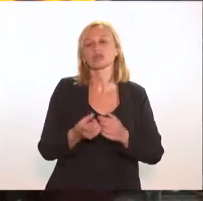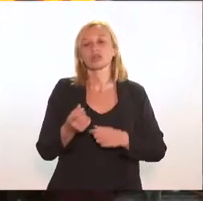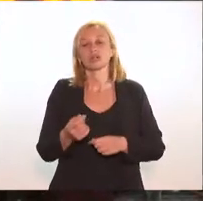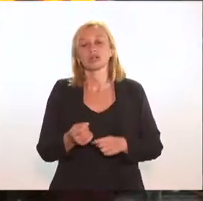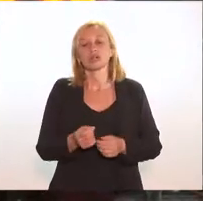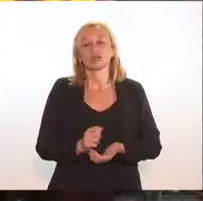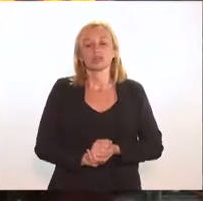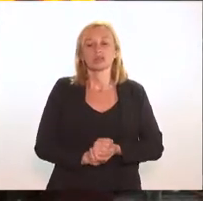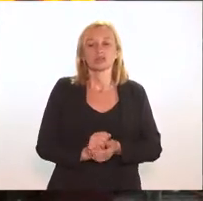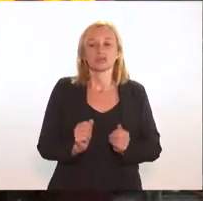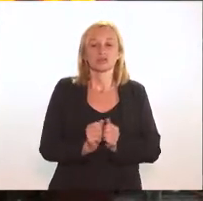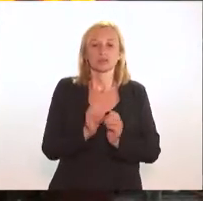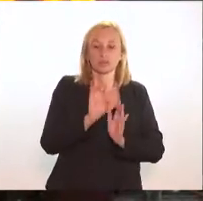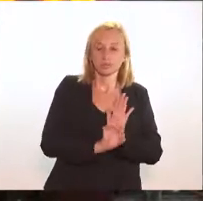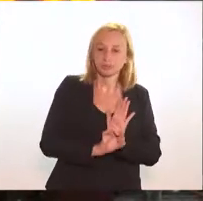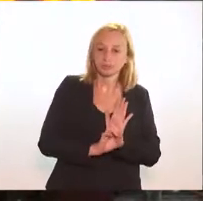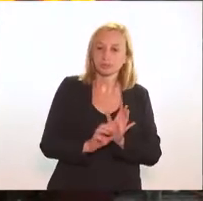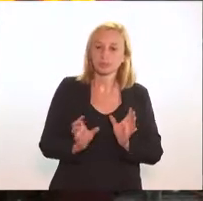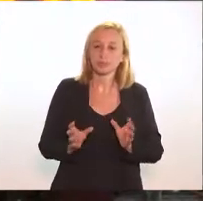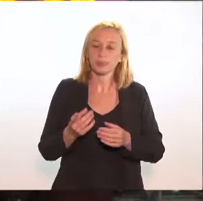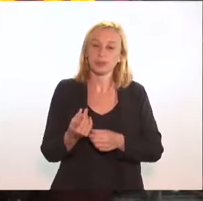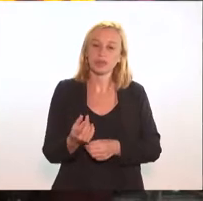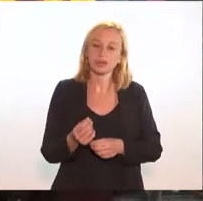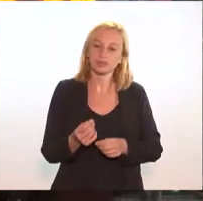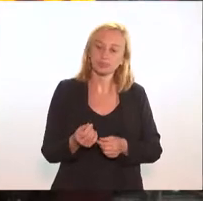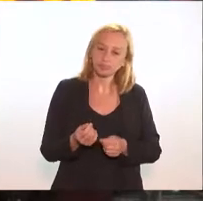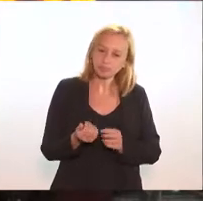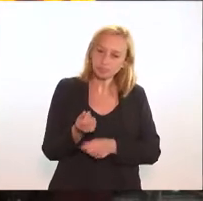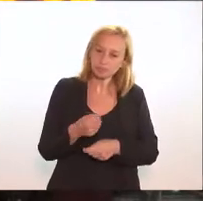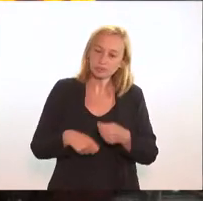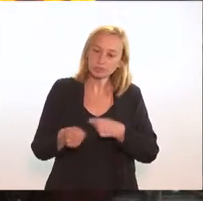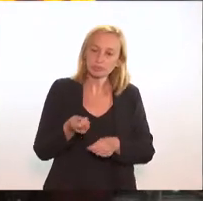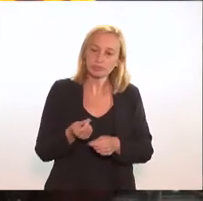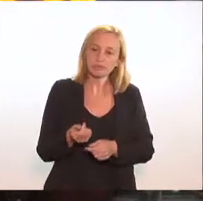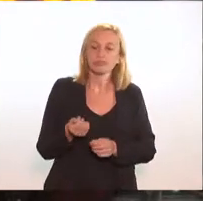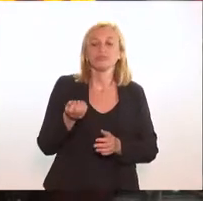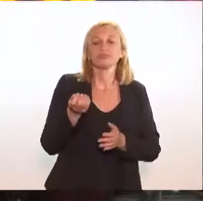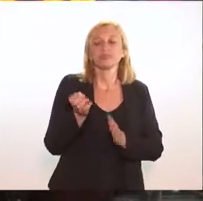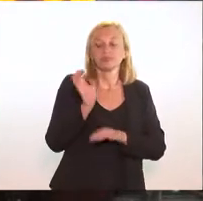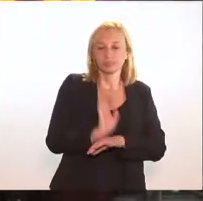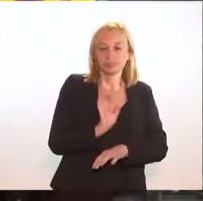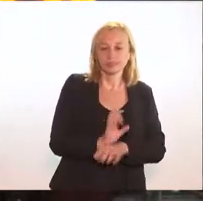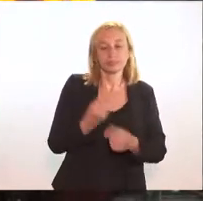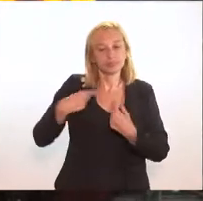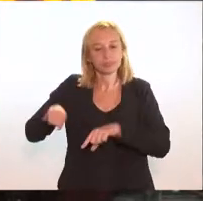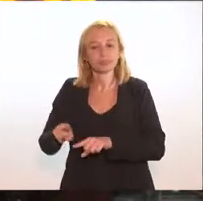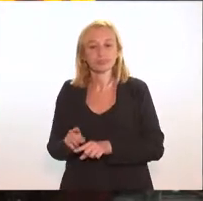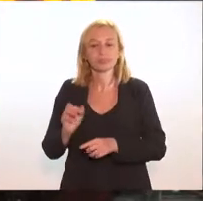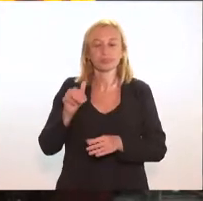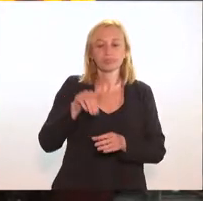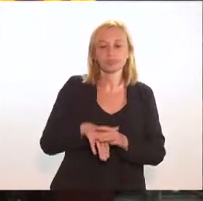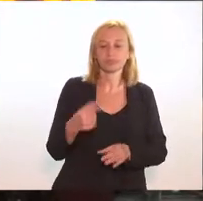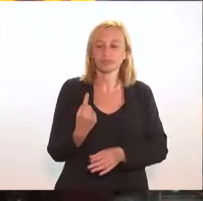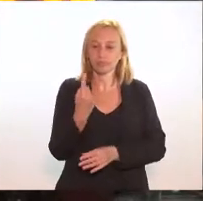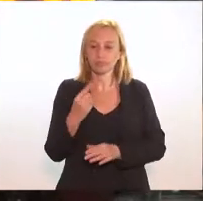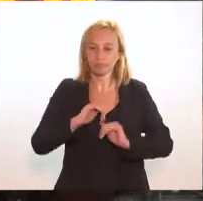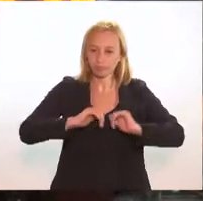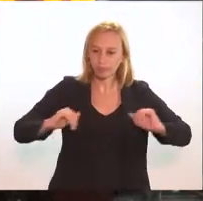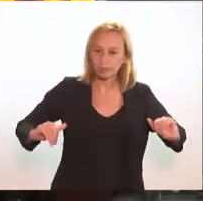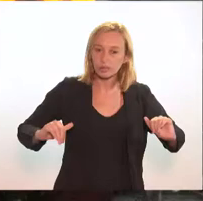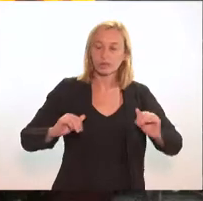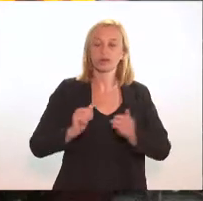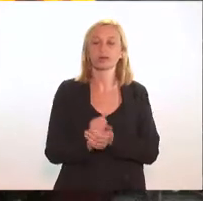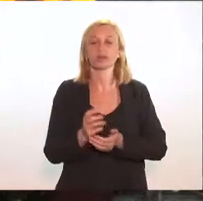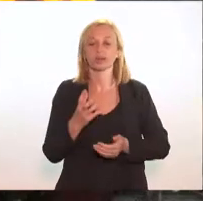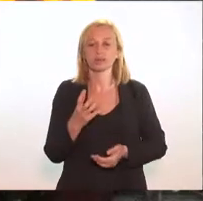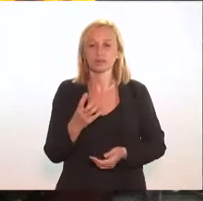favorável com emenda. De Tributação, Controle da Arrecadação Estadual, Fiscalização do Tributo Estadual, Contrário, com voto em separado,